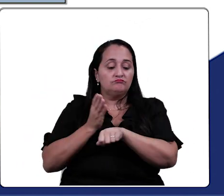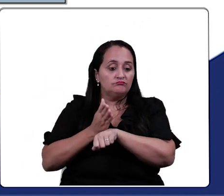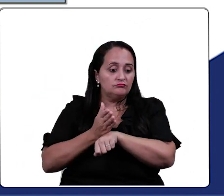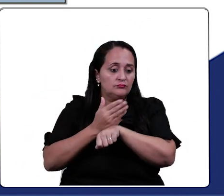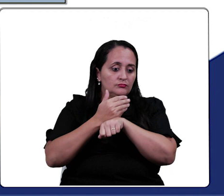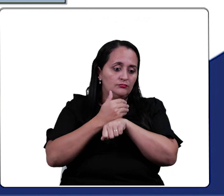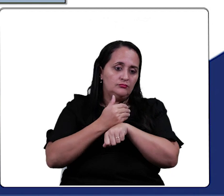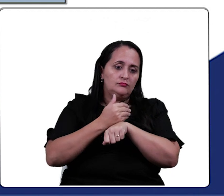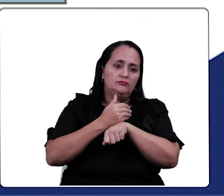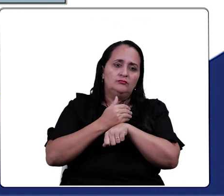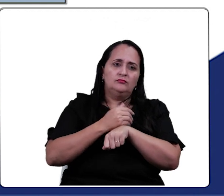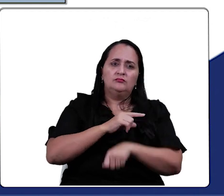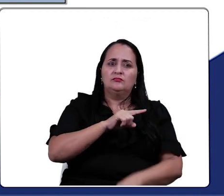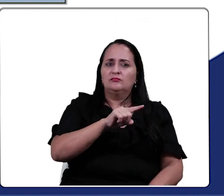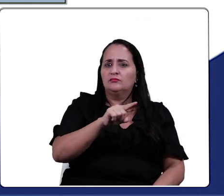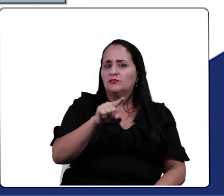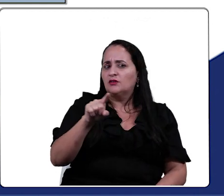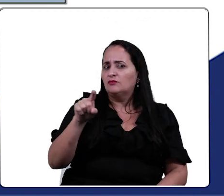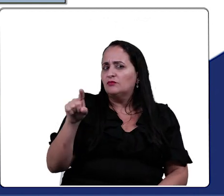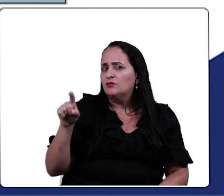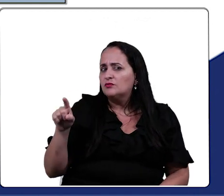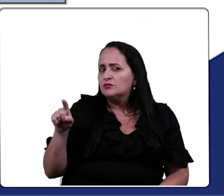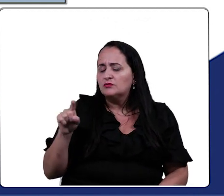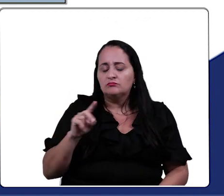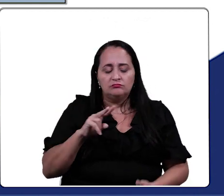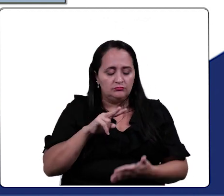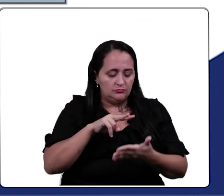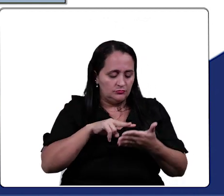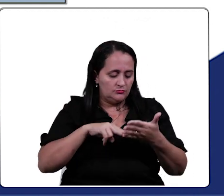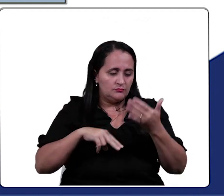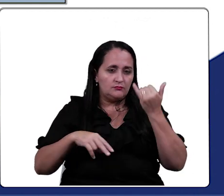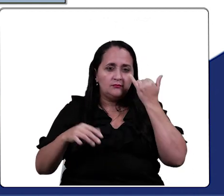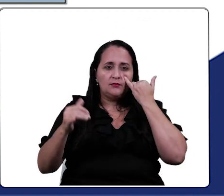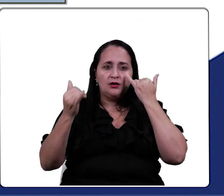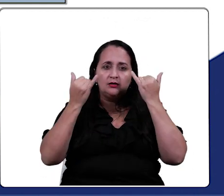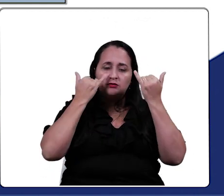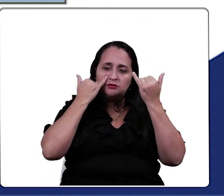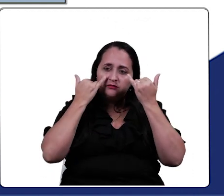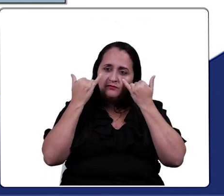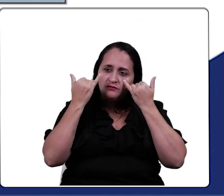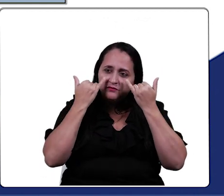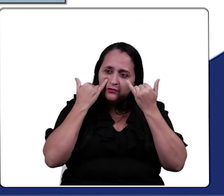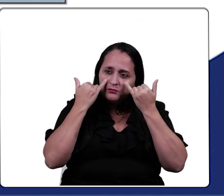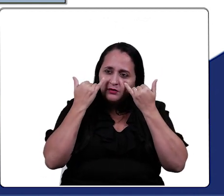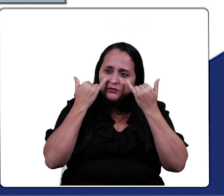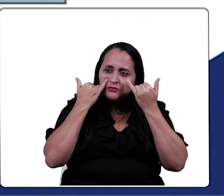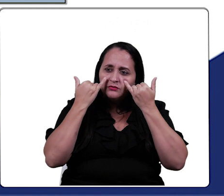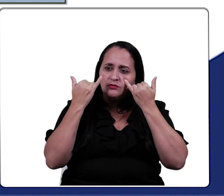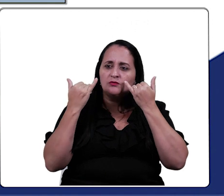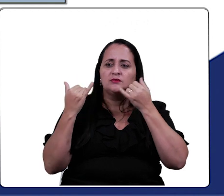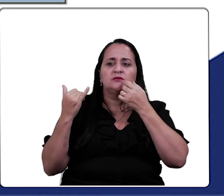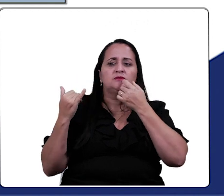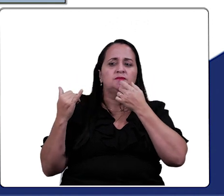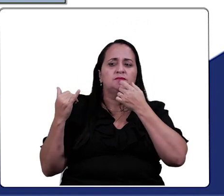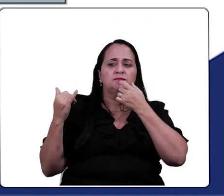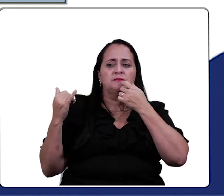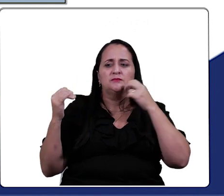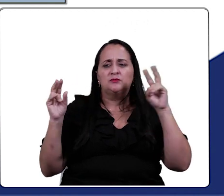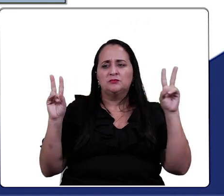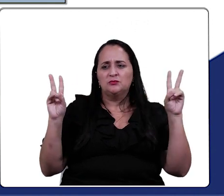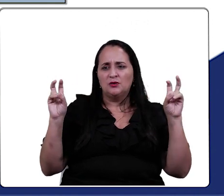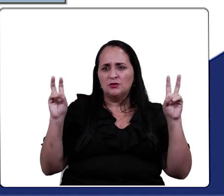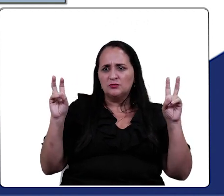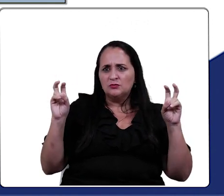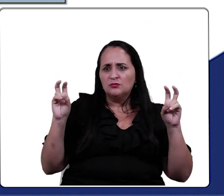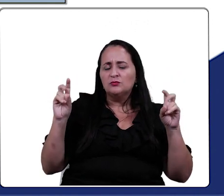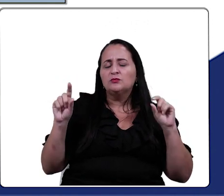antecipar para você, leitor, as informações sobre o assunto que vai